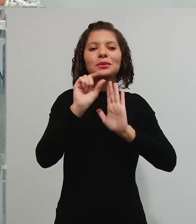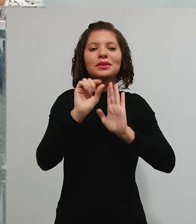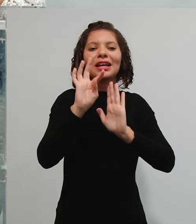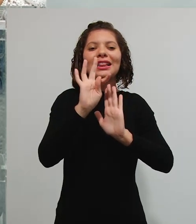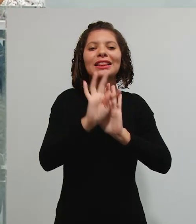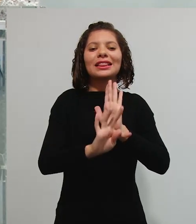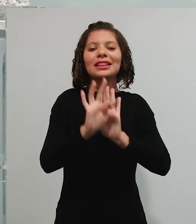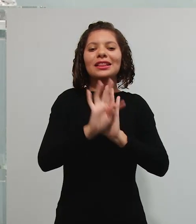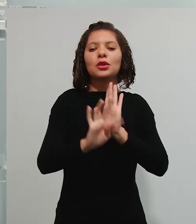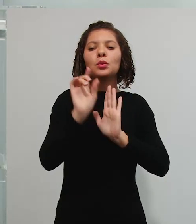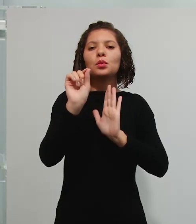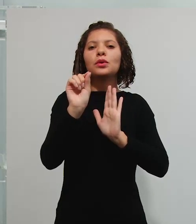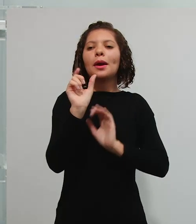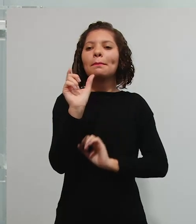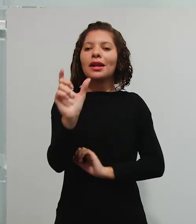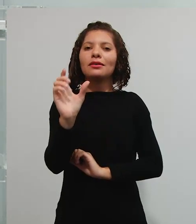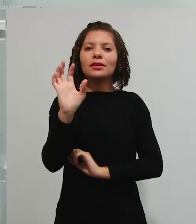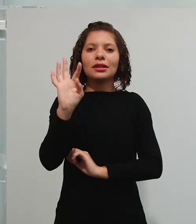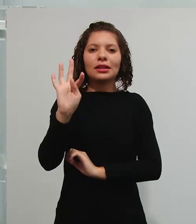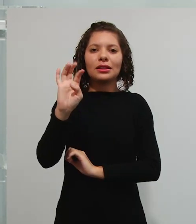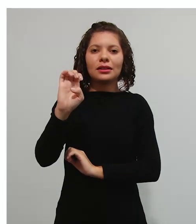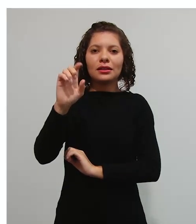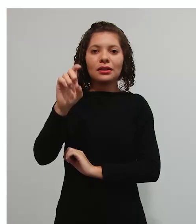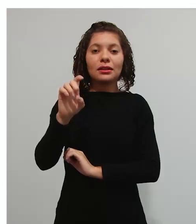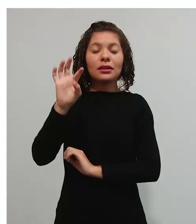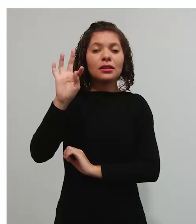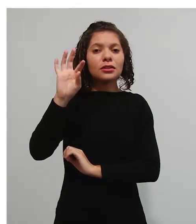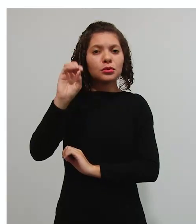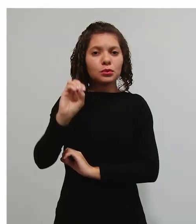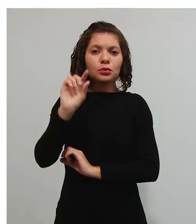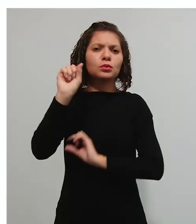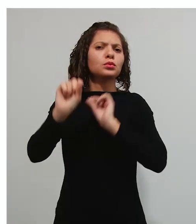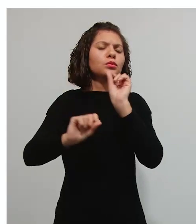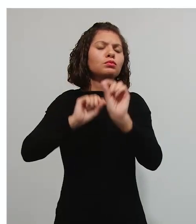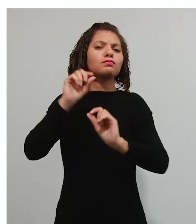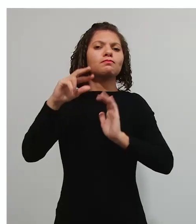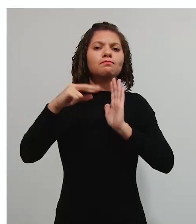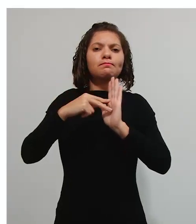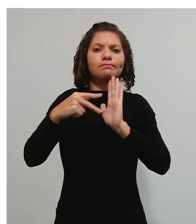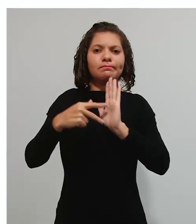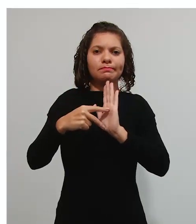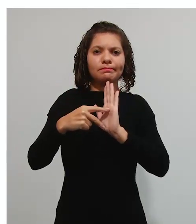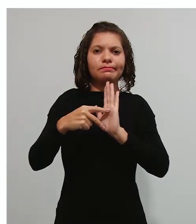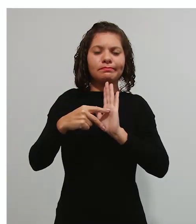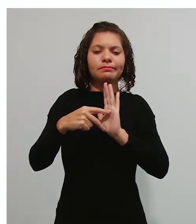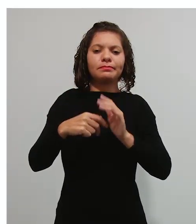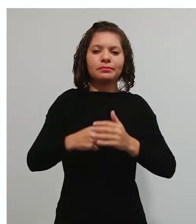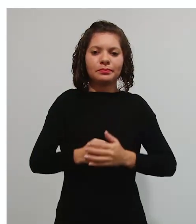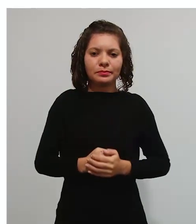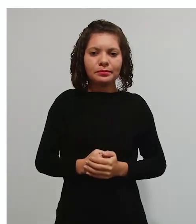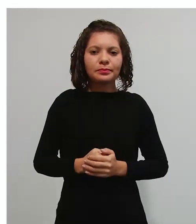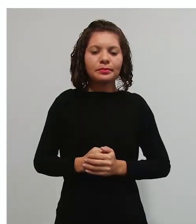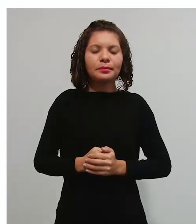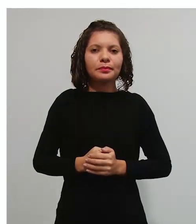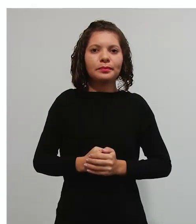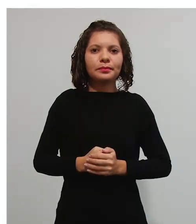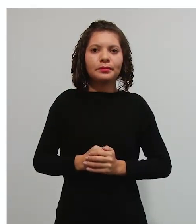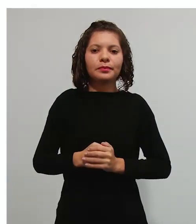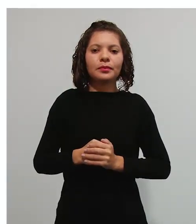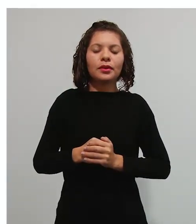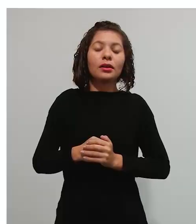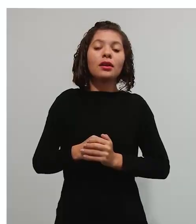texto. O que significa a palavra texto? Bem, a palavra texto, ela tem uma origem